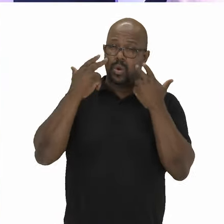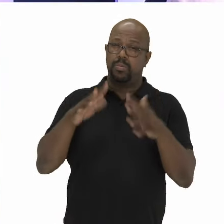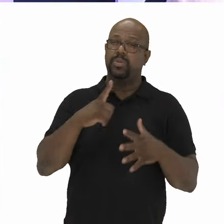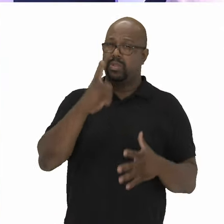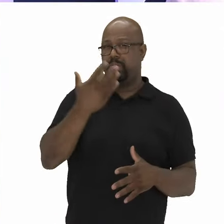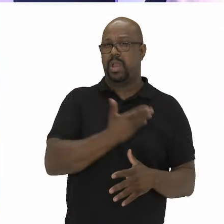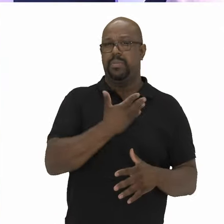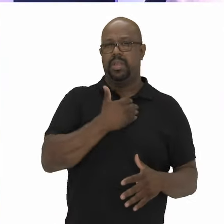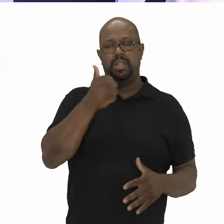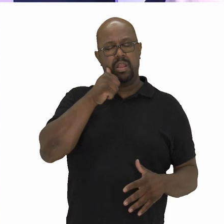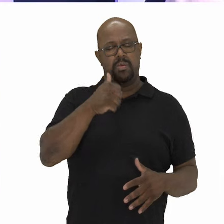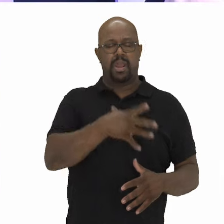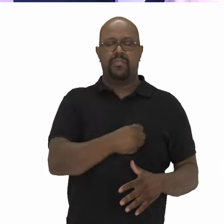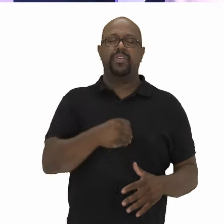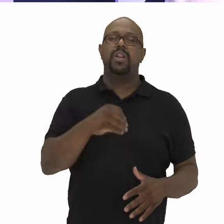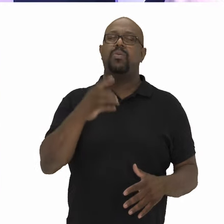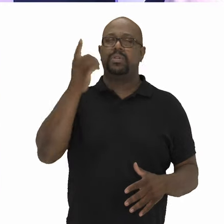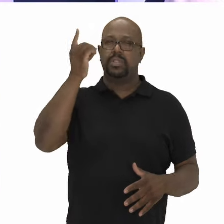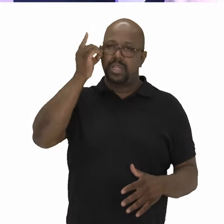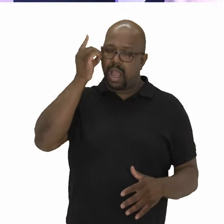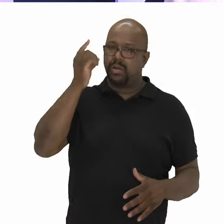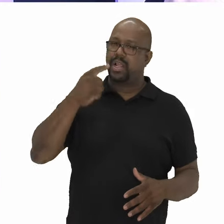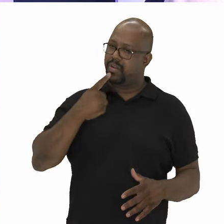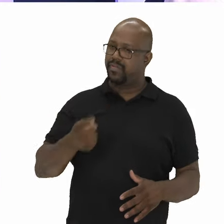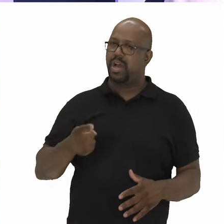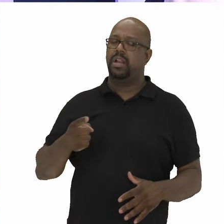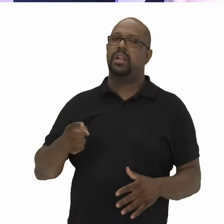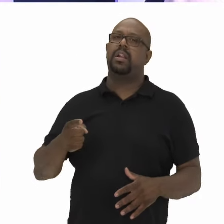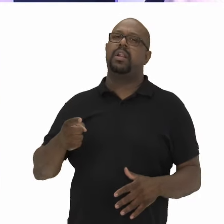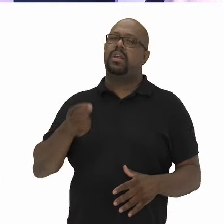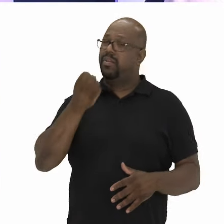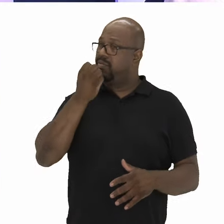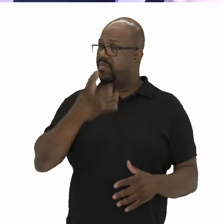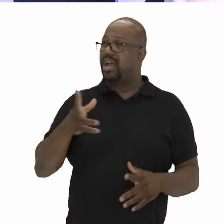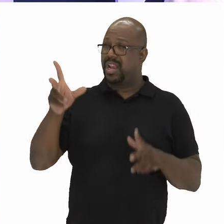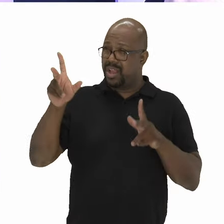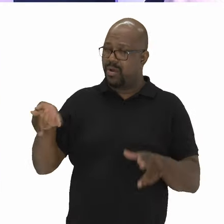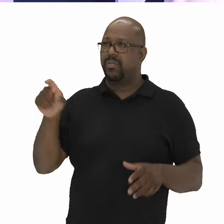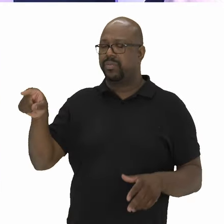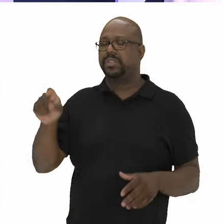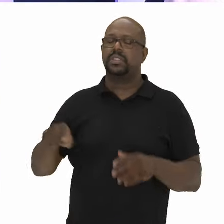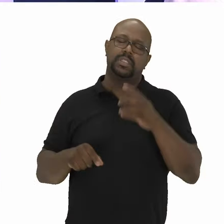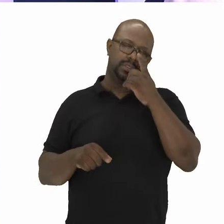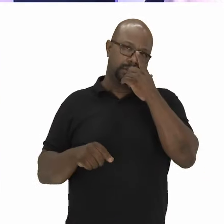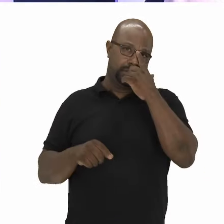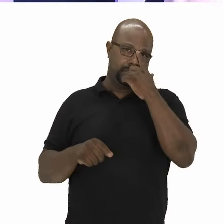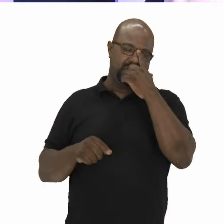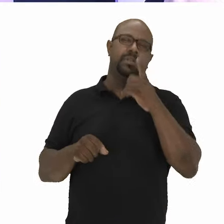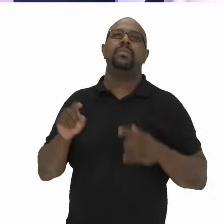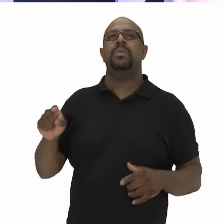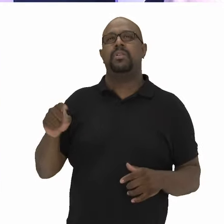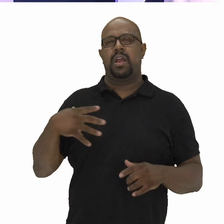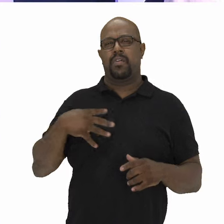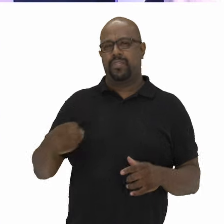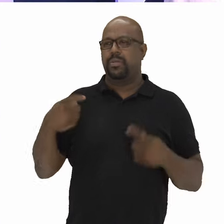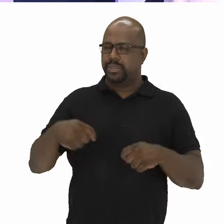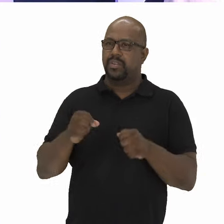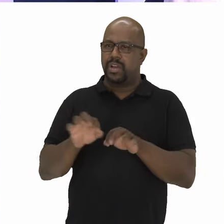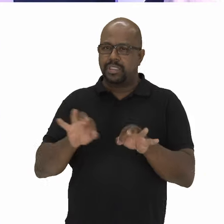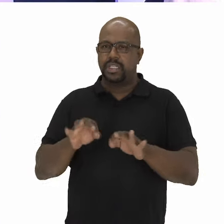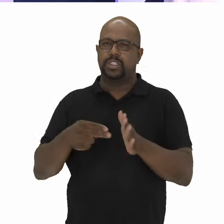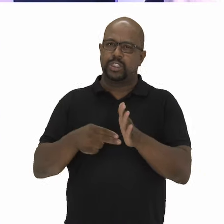comum eu tenho uma uma amiga que tem uma filha com síndrome de Down e ela disse ela relata a mesma coisa que você quando ela